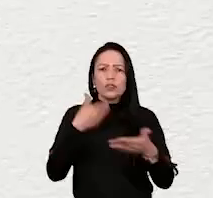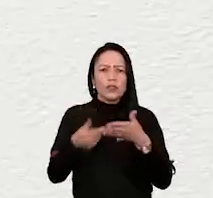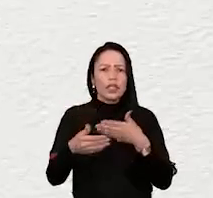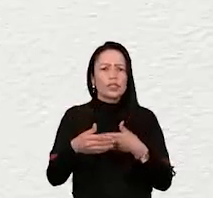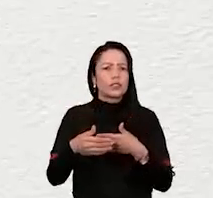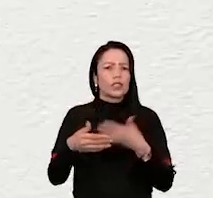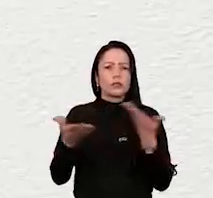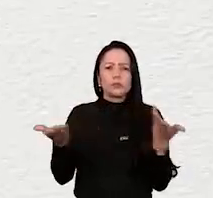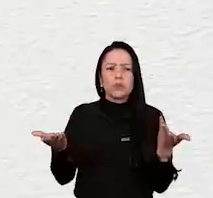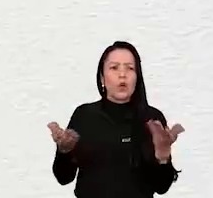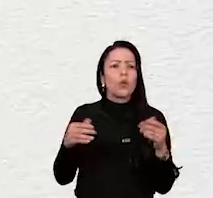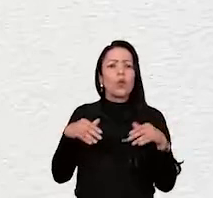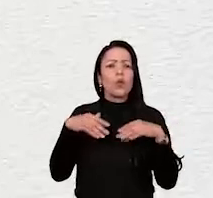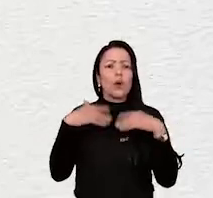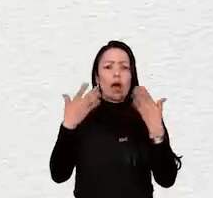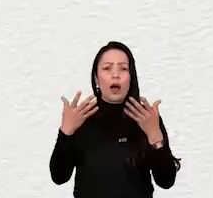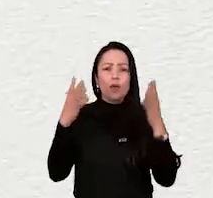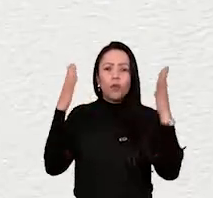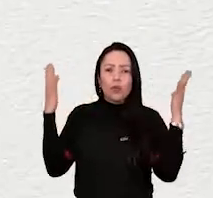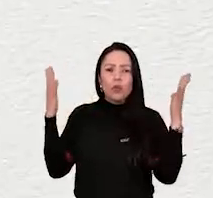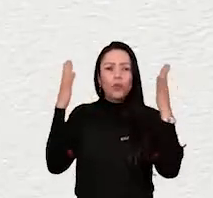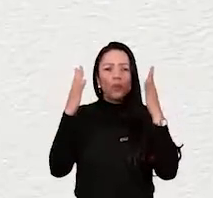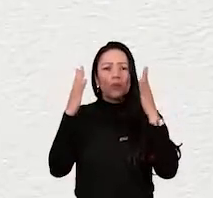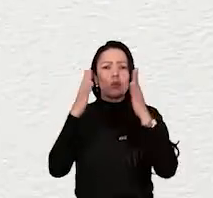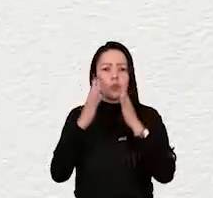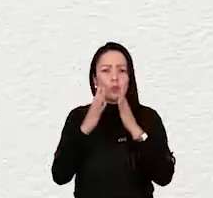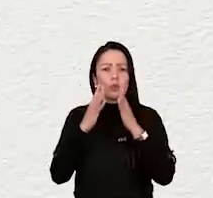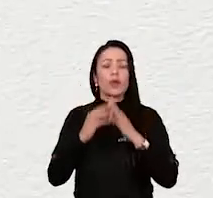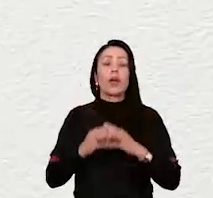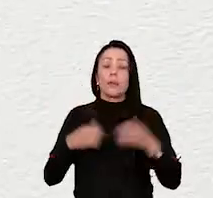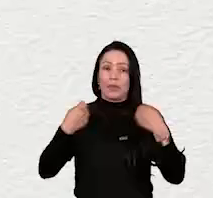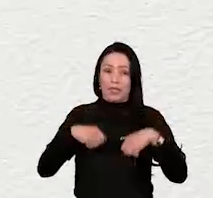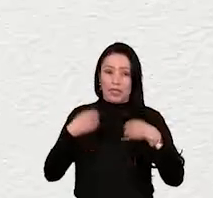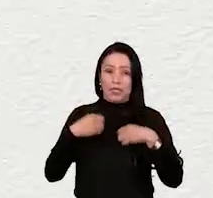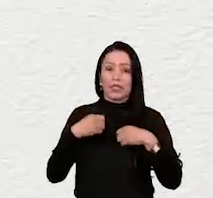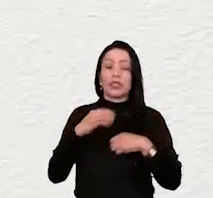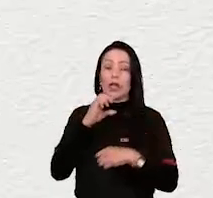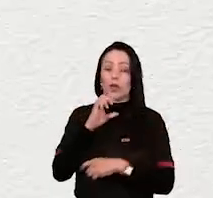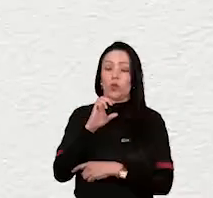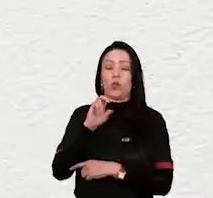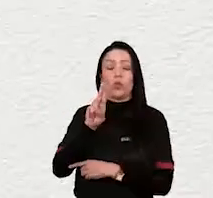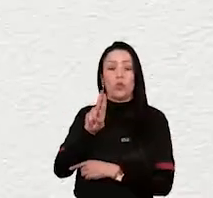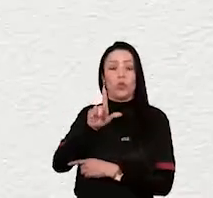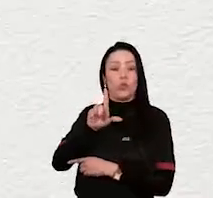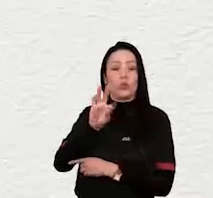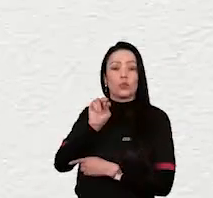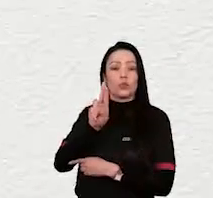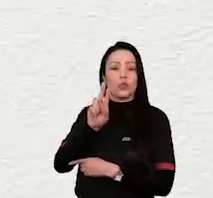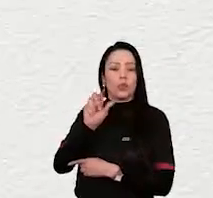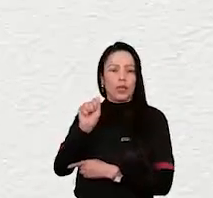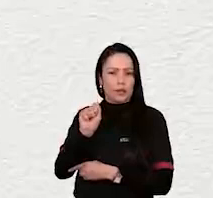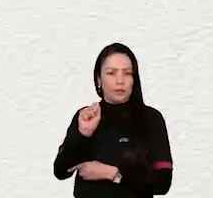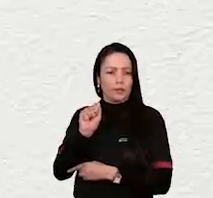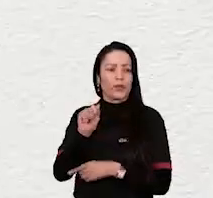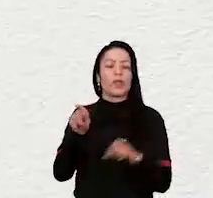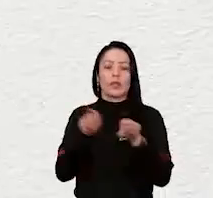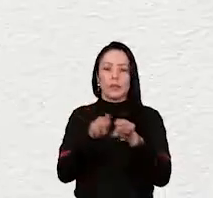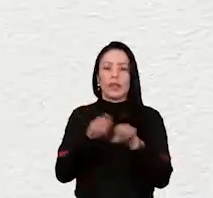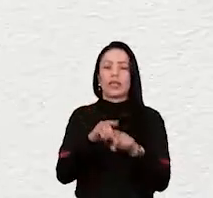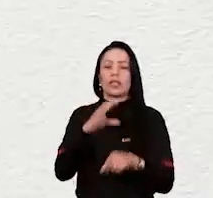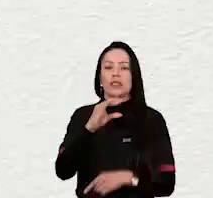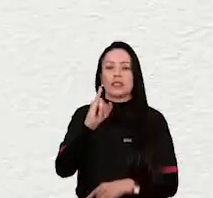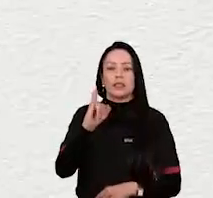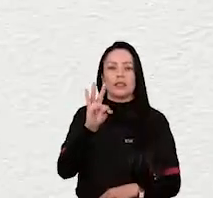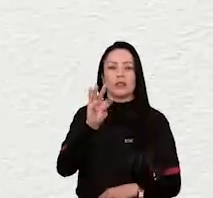dólico, mesadicefálico ou braque, a gente sempre precisa trabalhar com a cultura em antibiograma e a citologia. Né? Mexer com orelha média, a